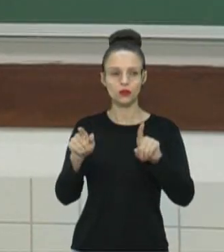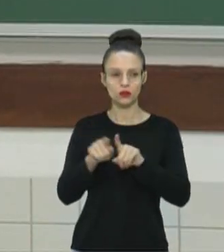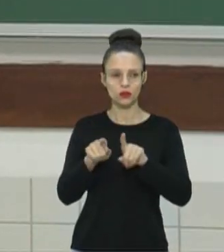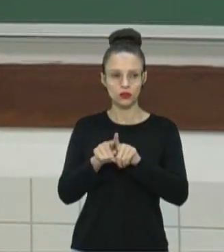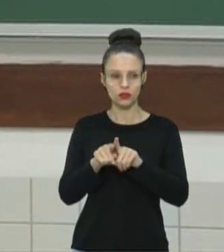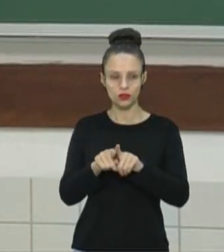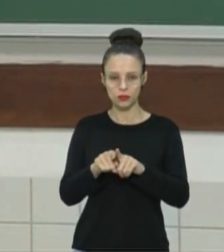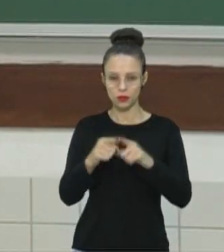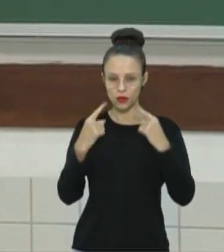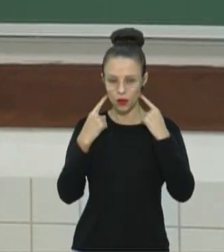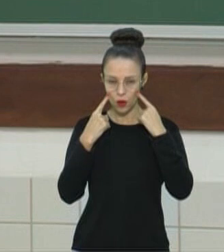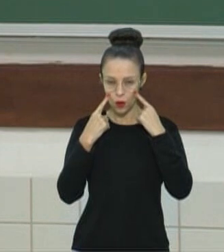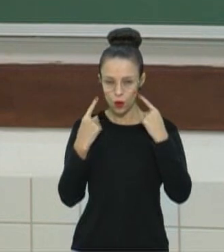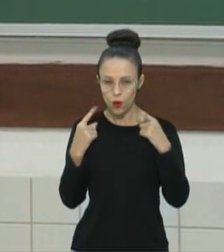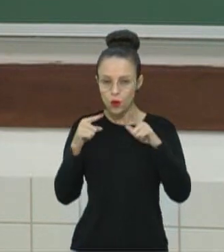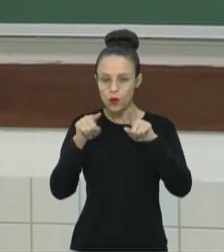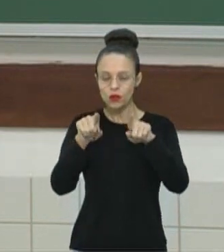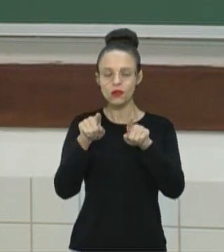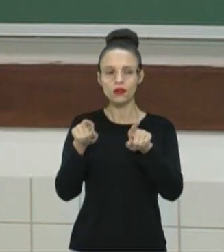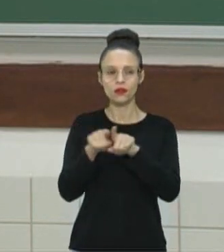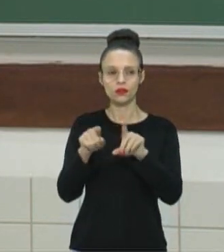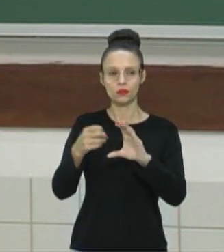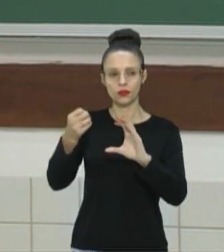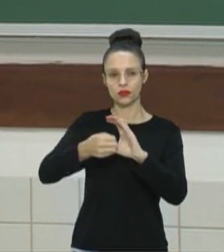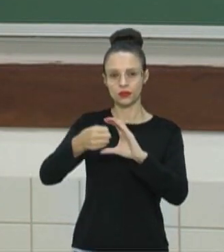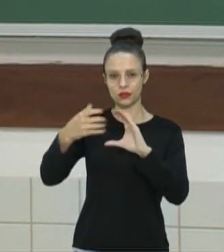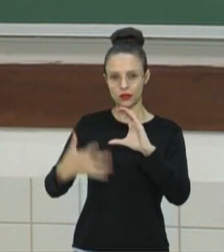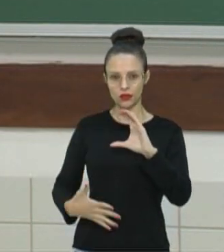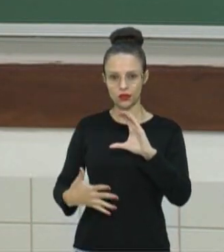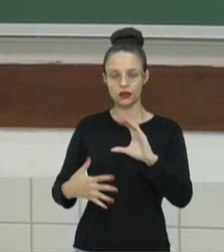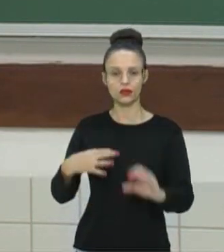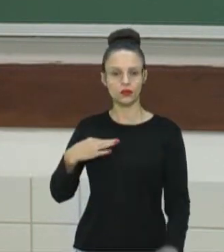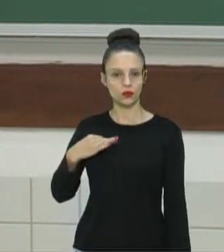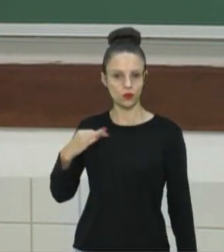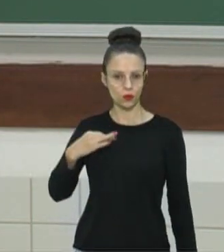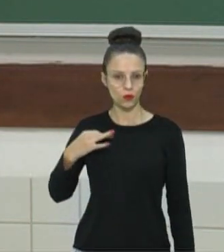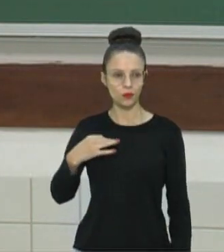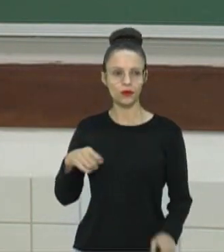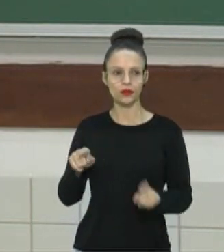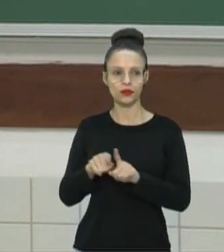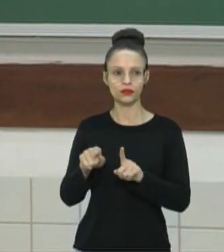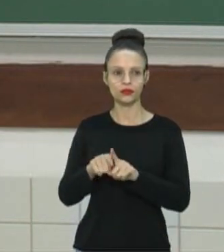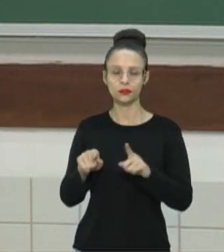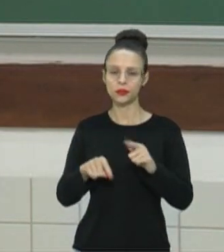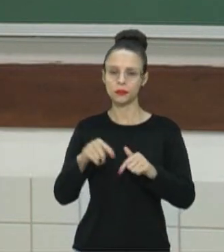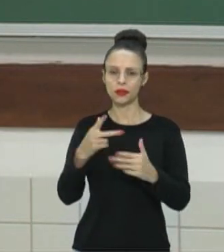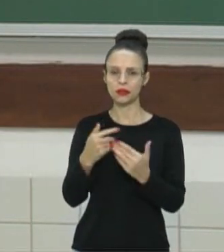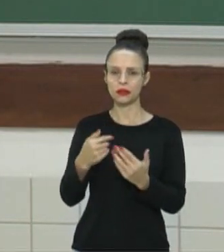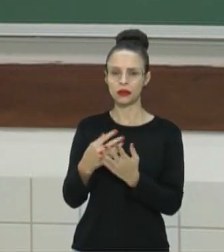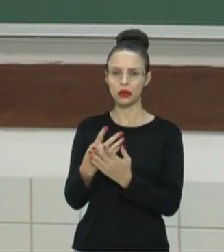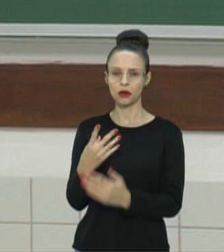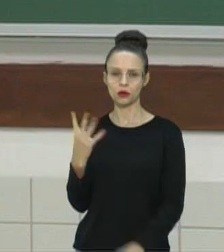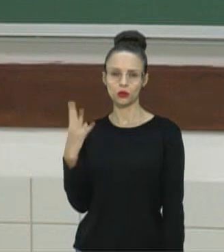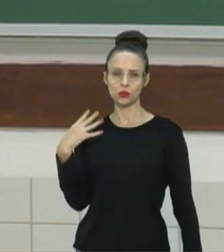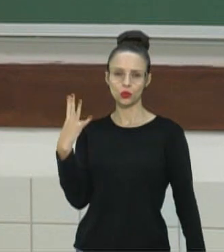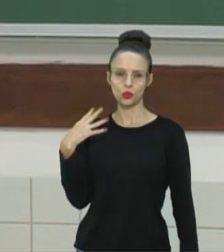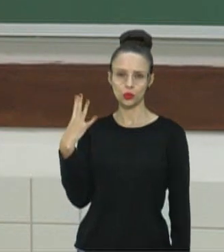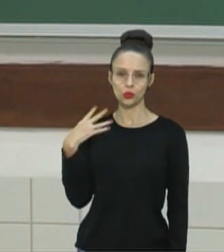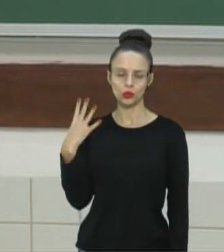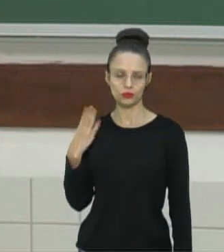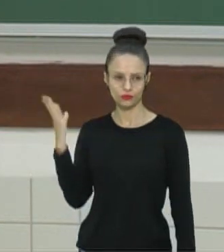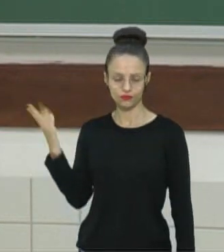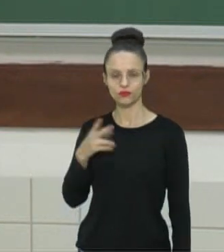determinado olhares, as suas características dos seus kimonos e seus acessórios, que são os